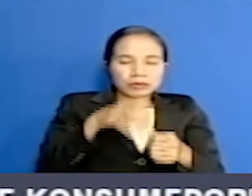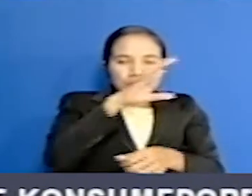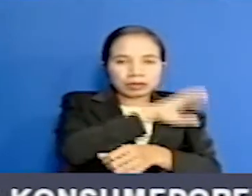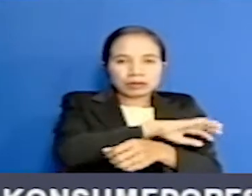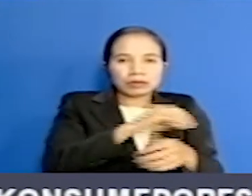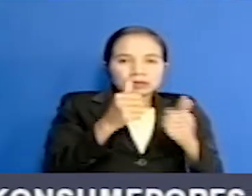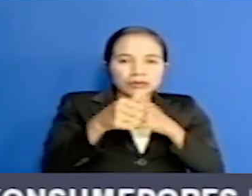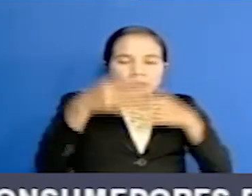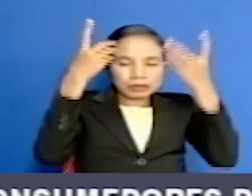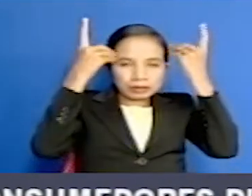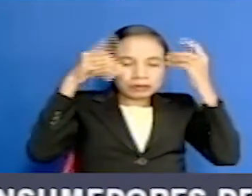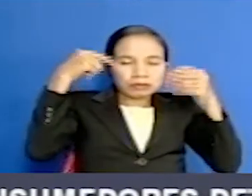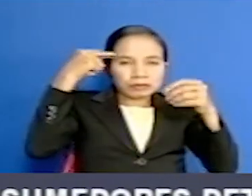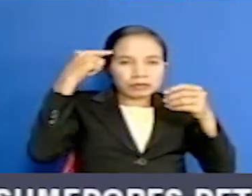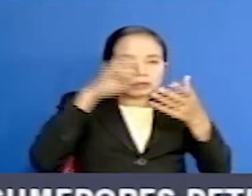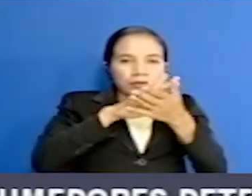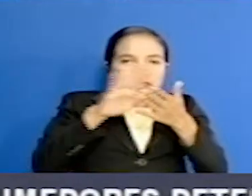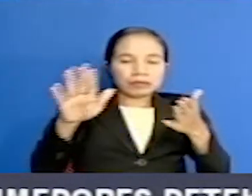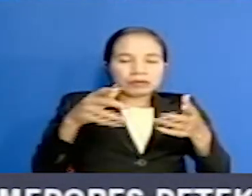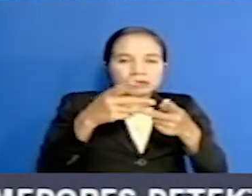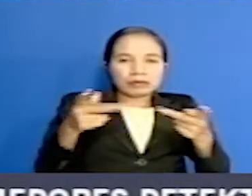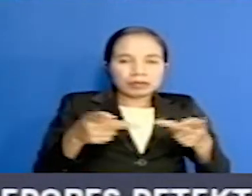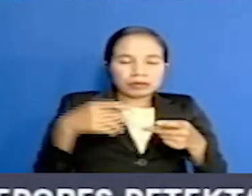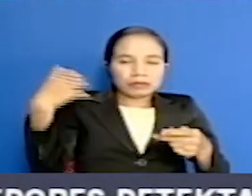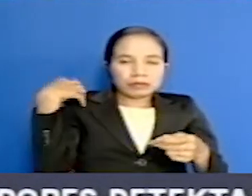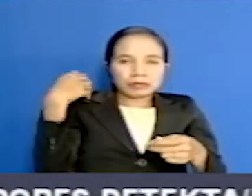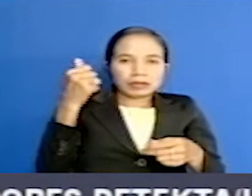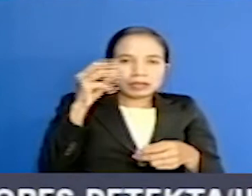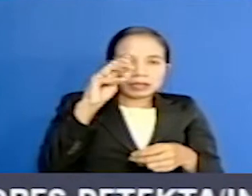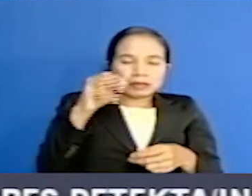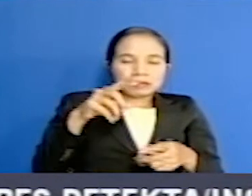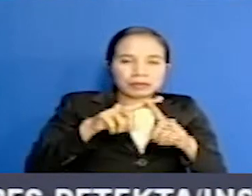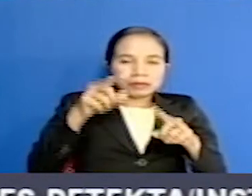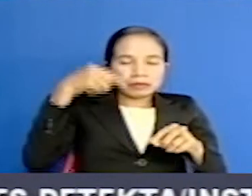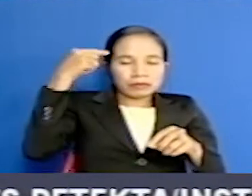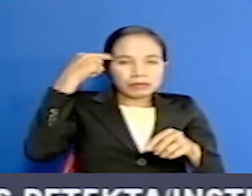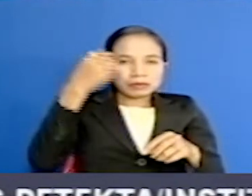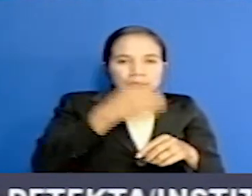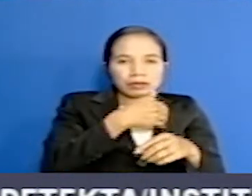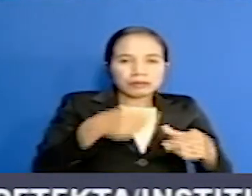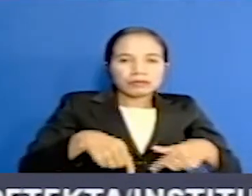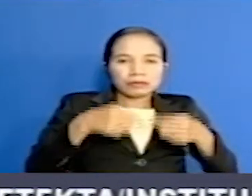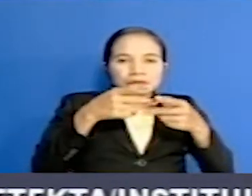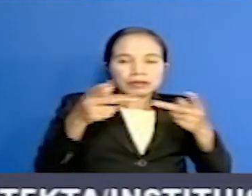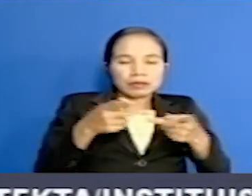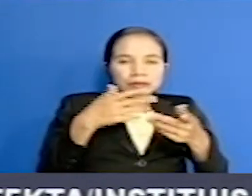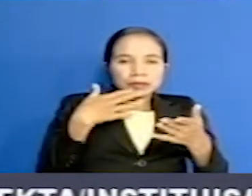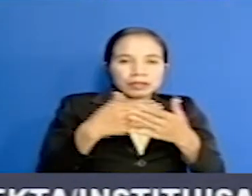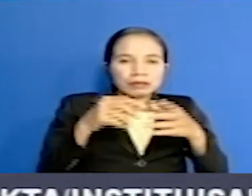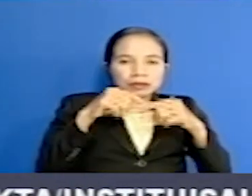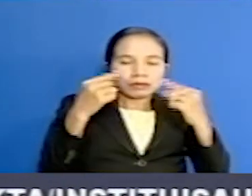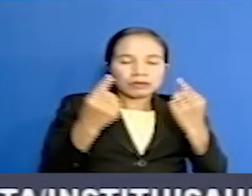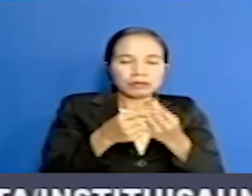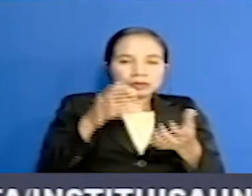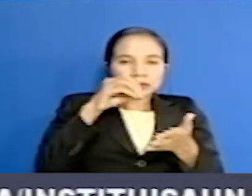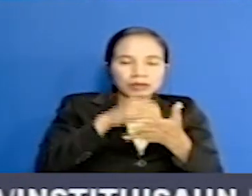decisão governo ho di hamamuk edifício Artemoris, mai be Governo sedang oferece fatin apropriado ba grupo Artemoris